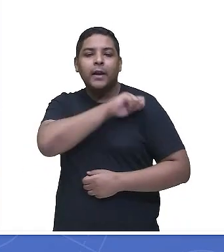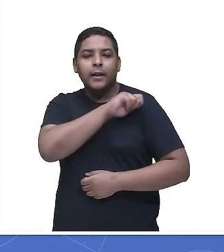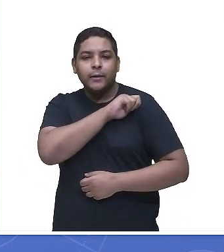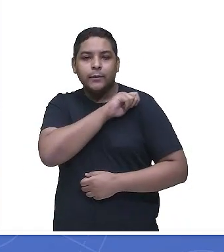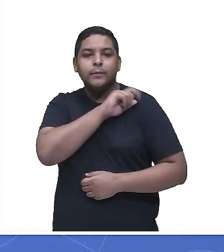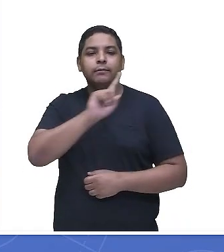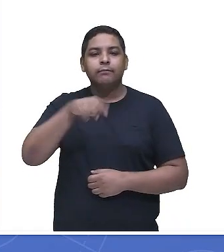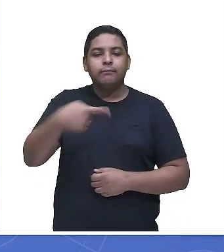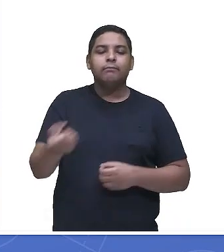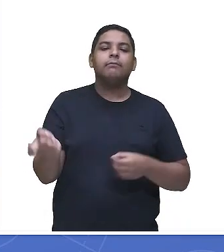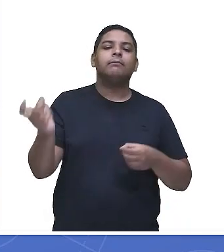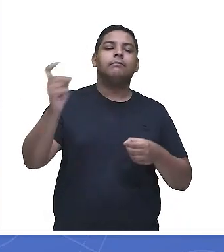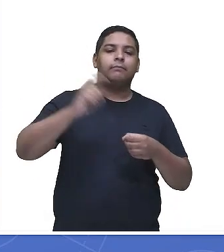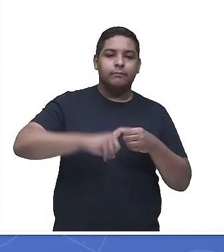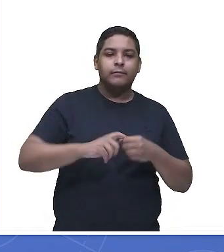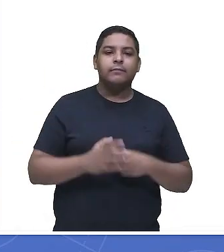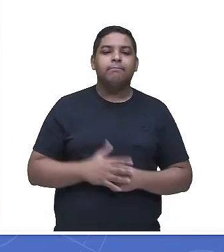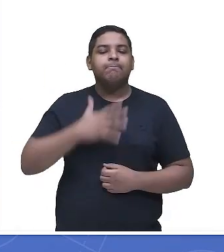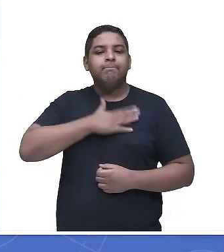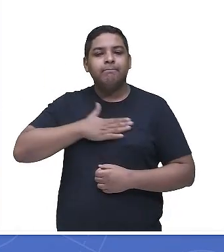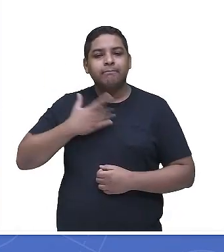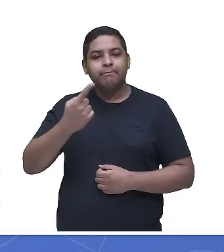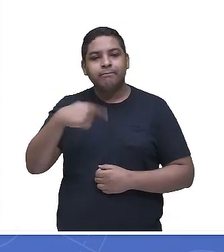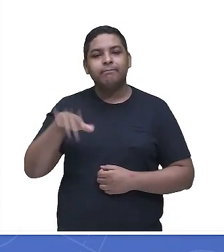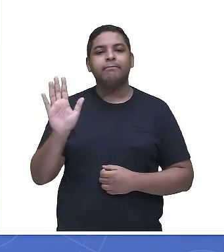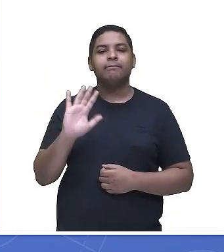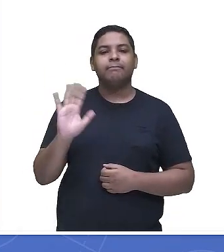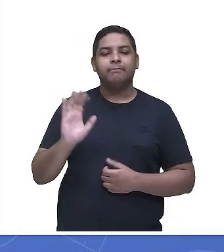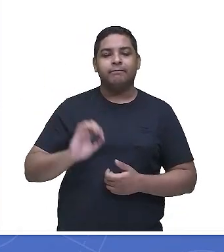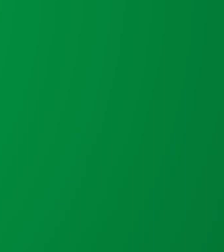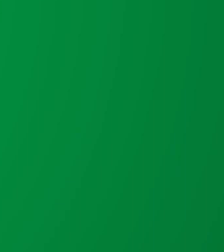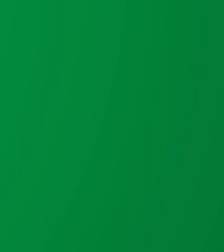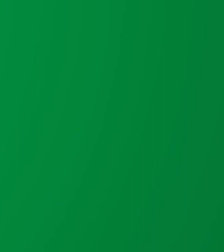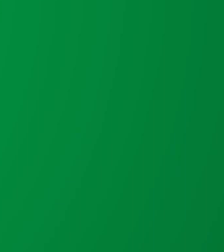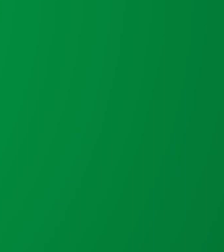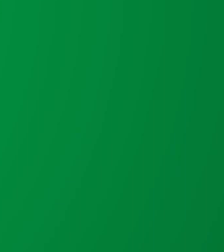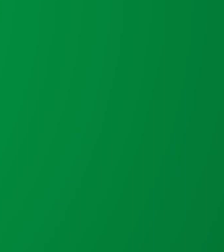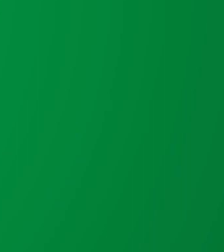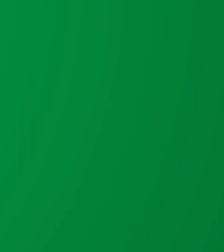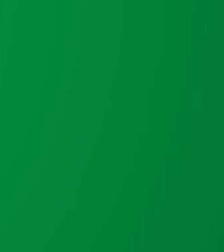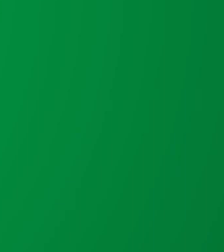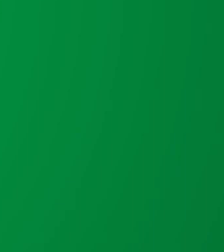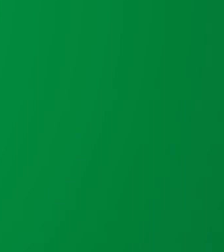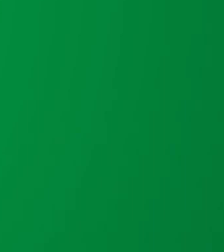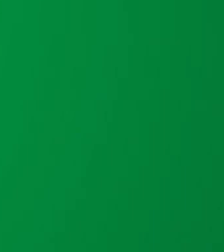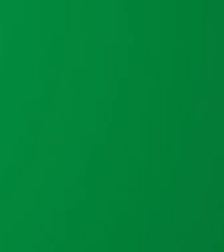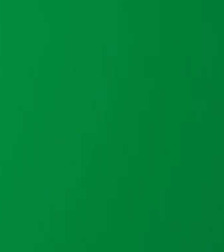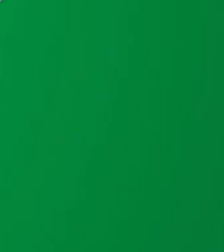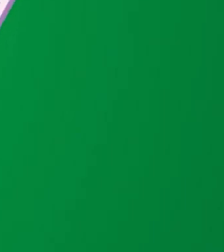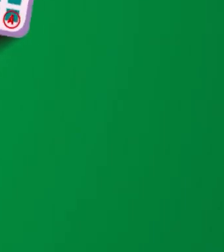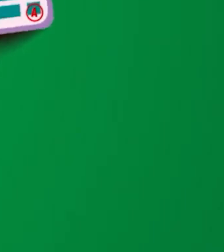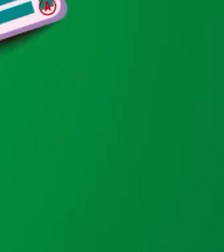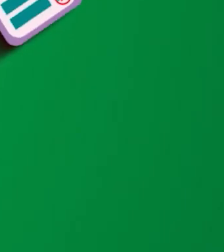mais. Gostei demais de estar com vocês. E até uma próxima vez.